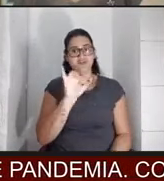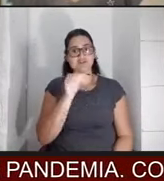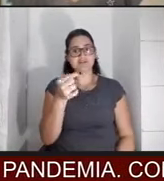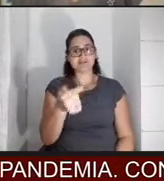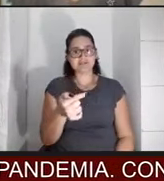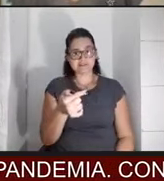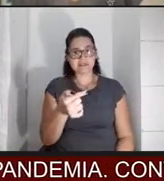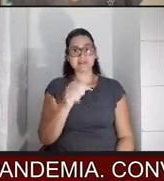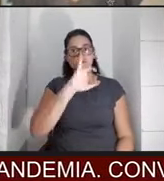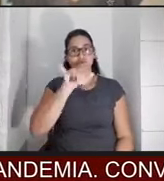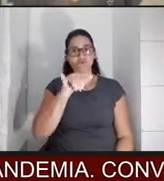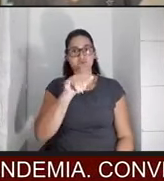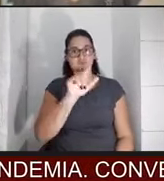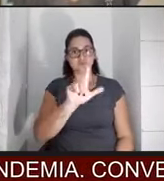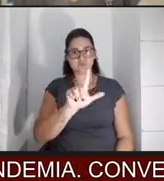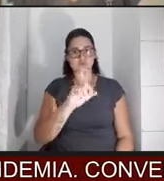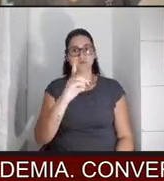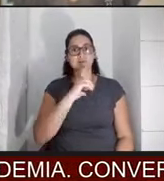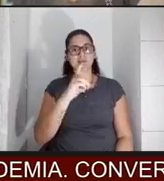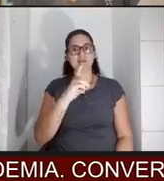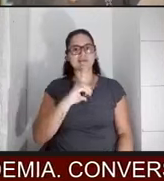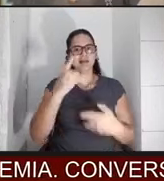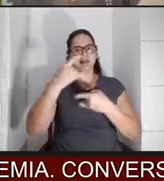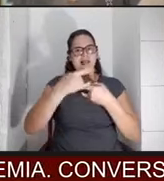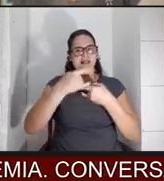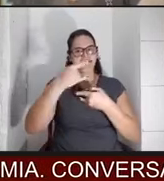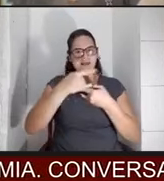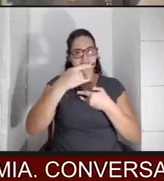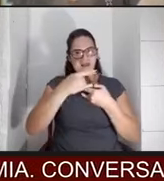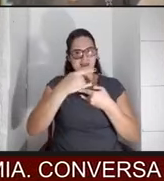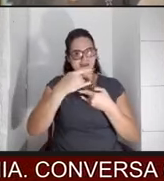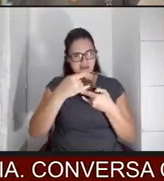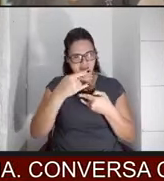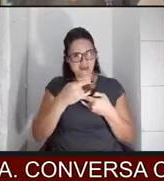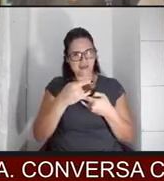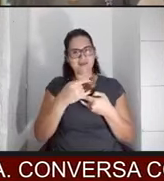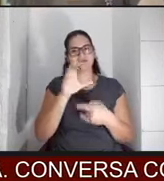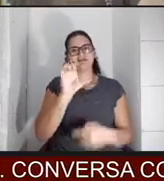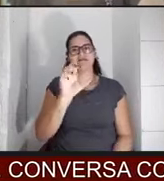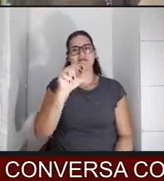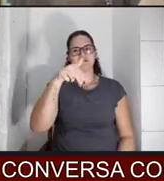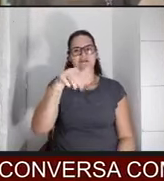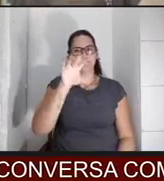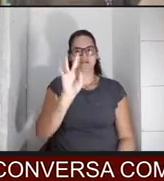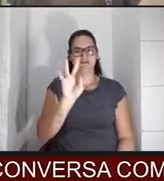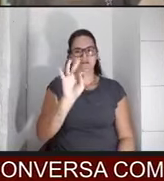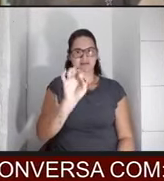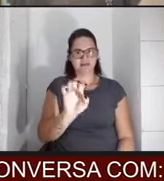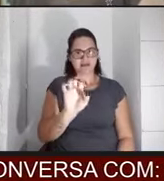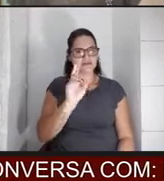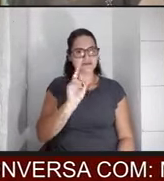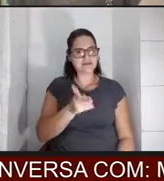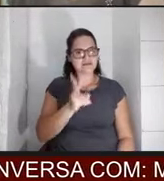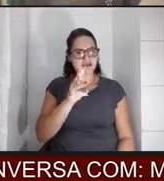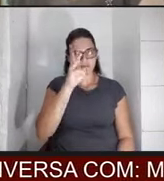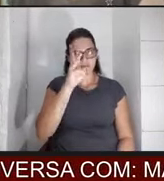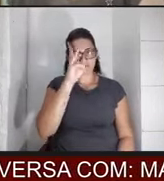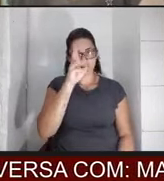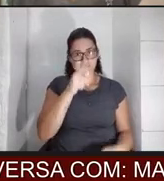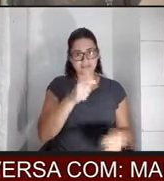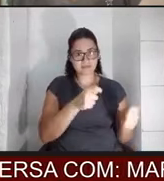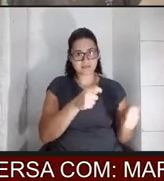7/7, nós temos, então, nessa live da CNTE, que ela vem sempre de terça-feira fazendo uma